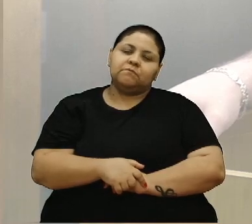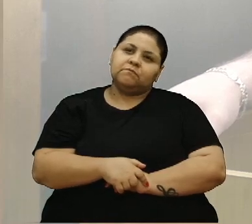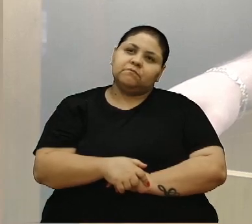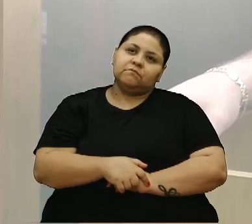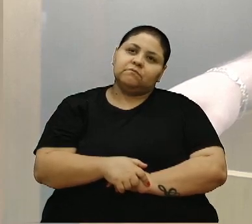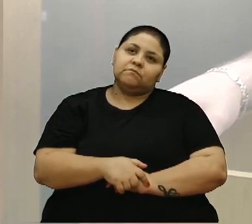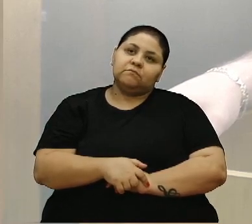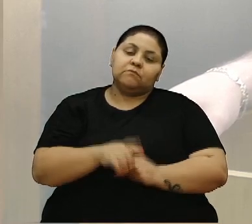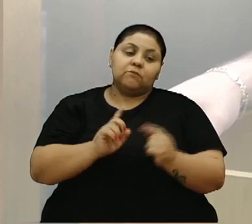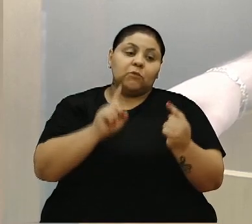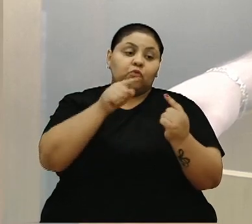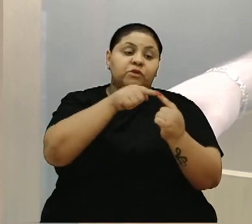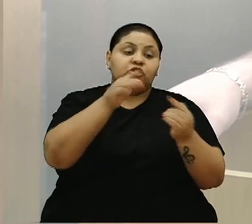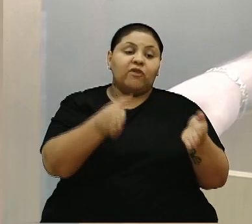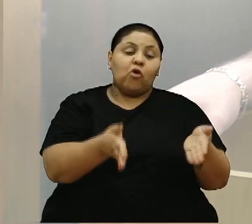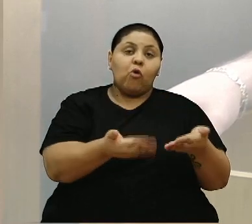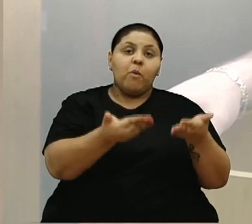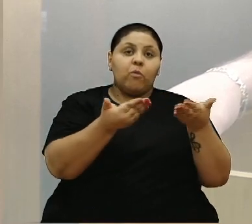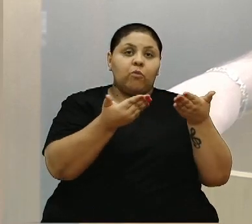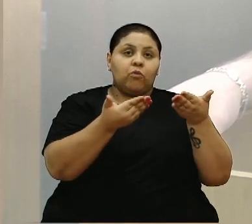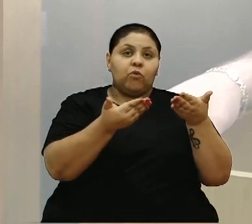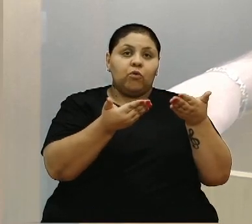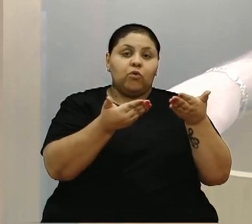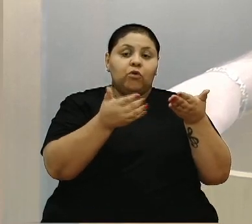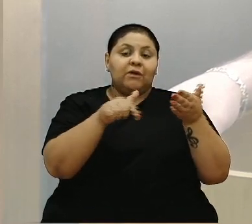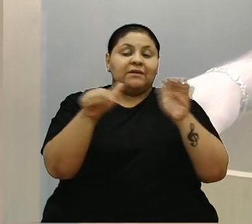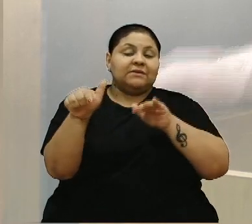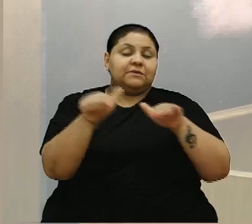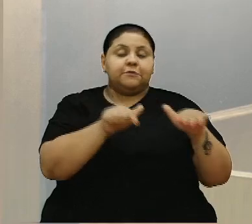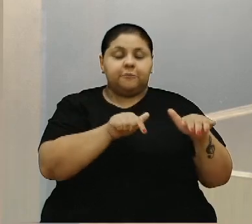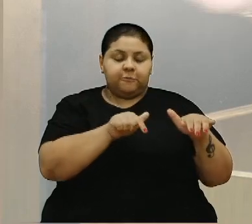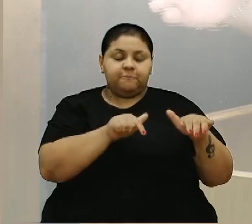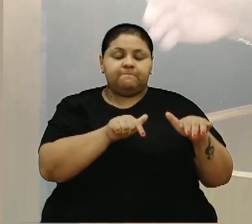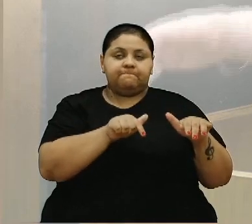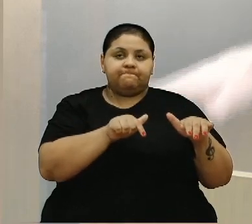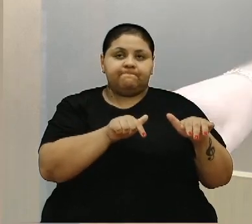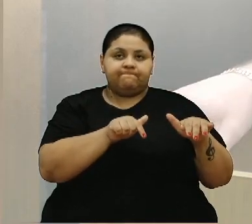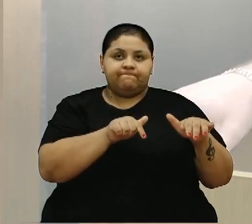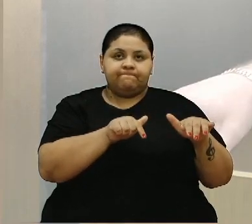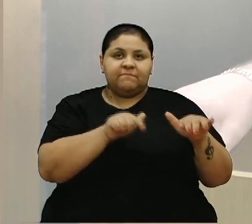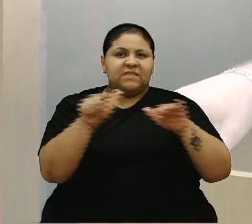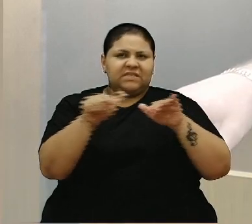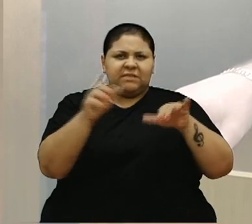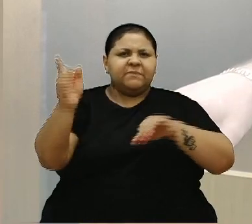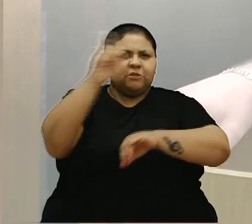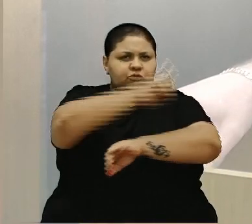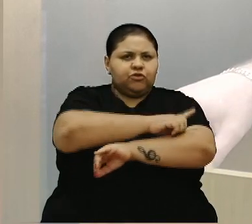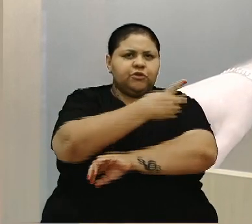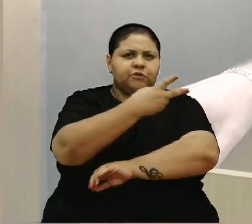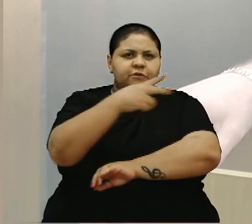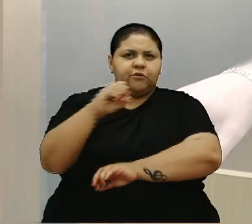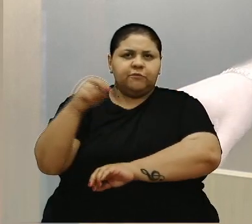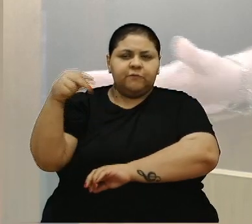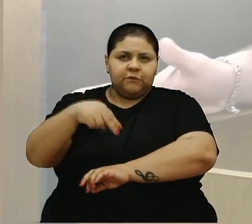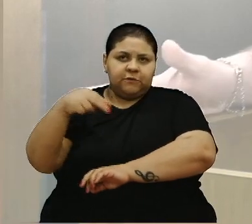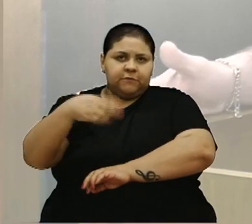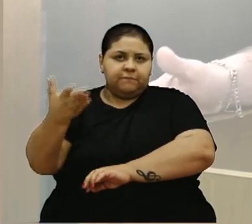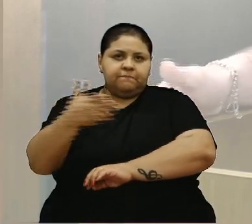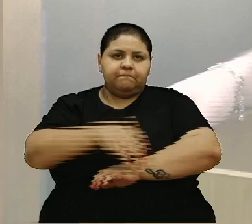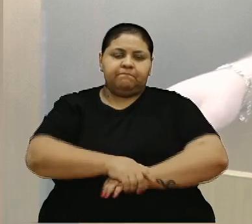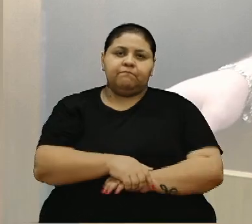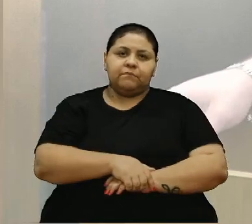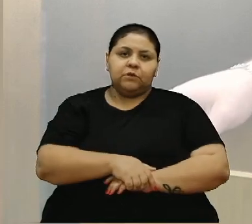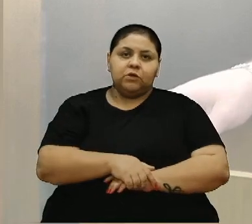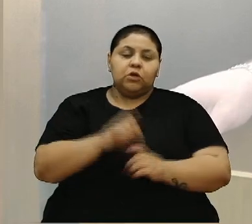o intuito é comemorar essa semana, que pegue a semana do dia 20 de novembro. A intenção